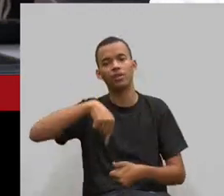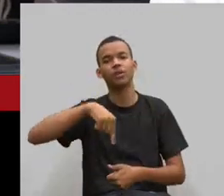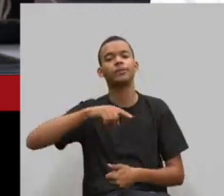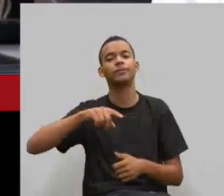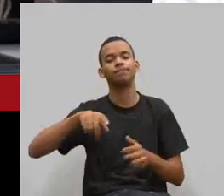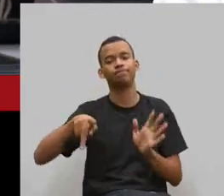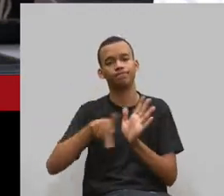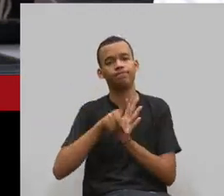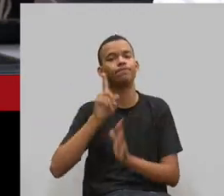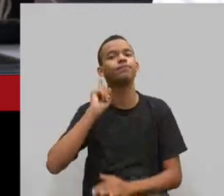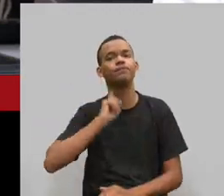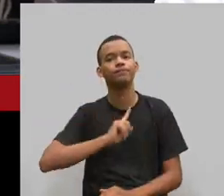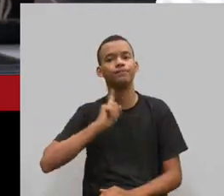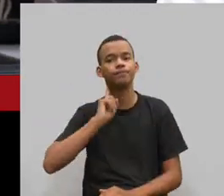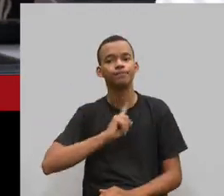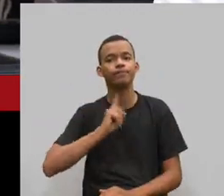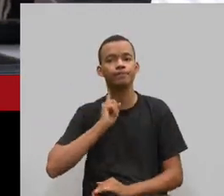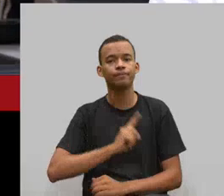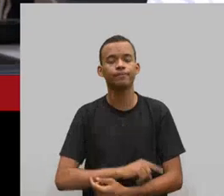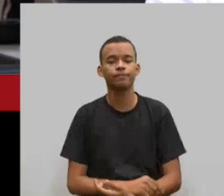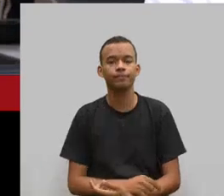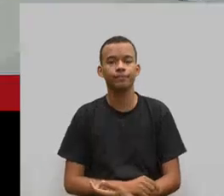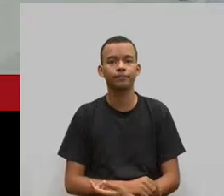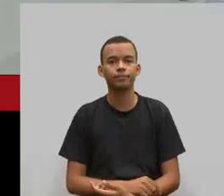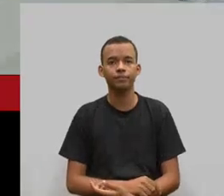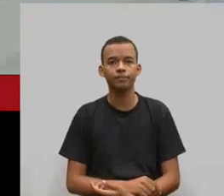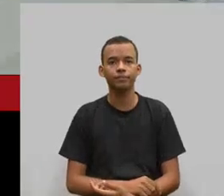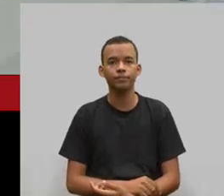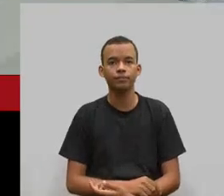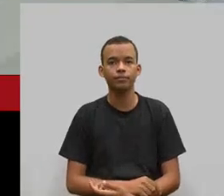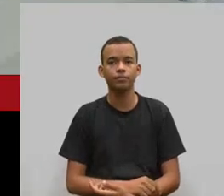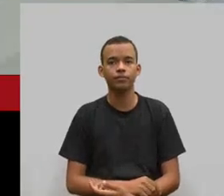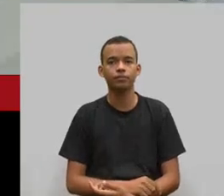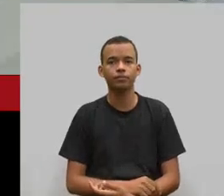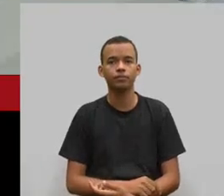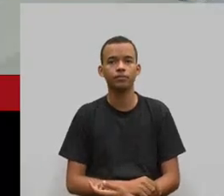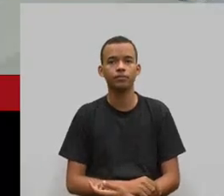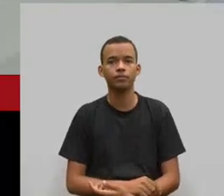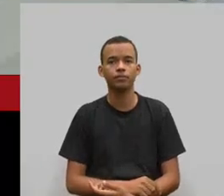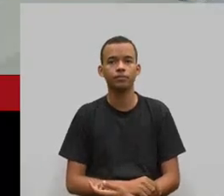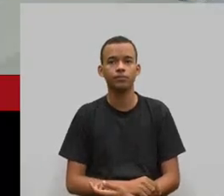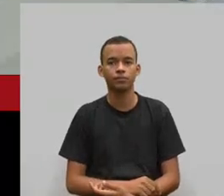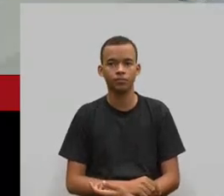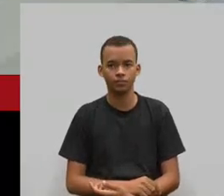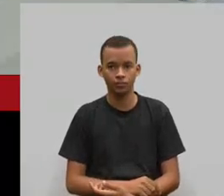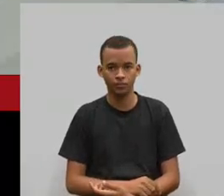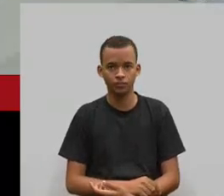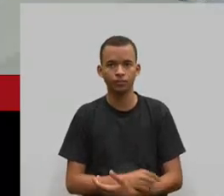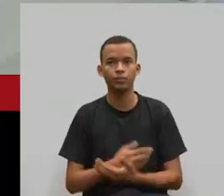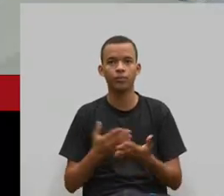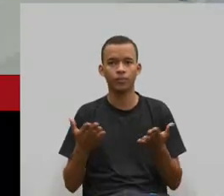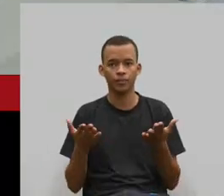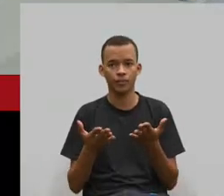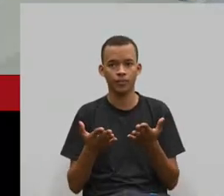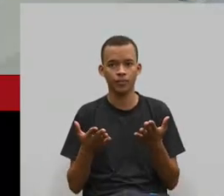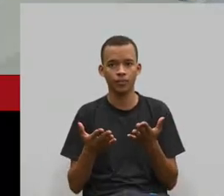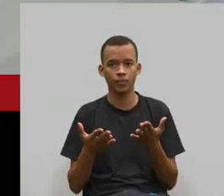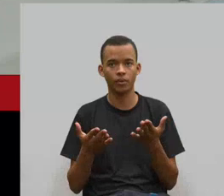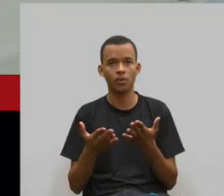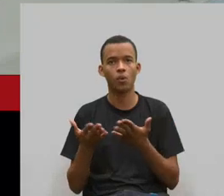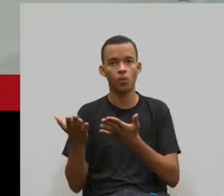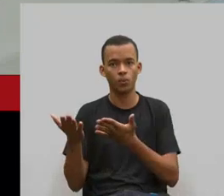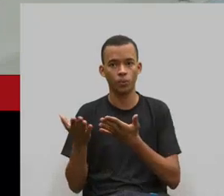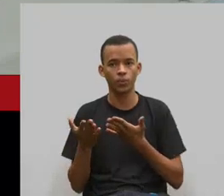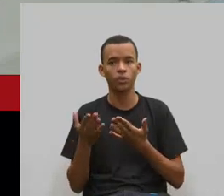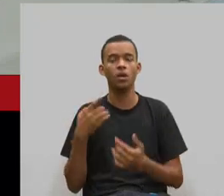eu passo é vamos antes de passar a palavra Nobre Nobre deputada colega